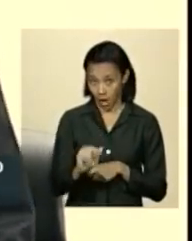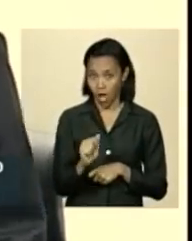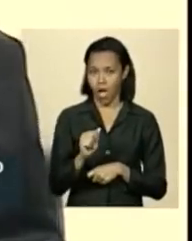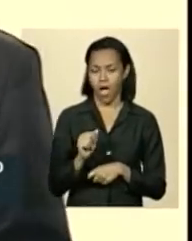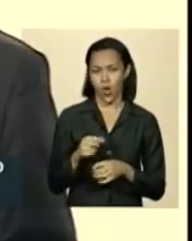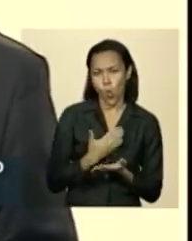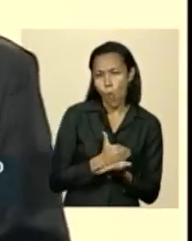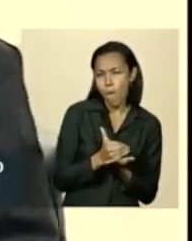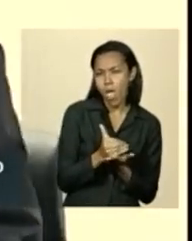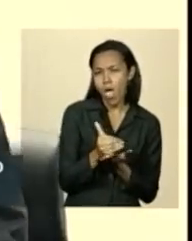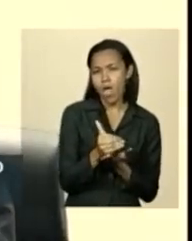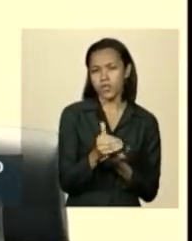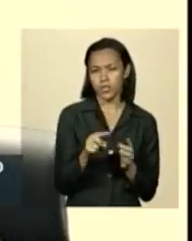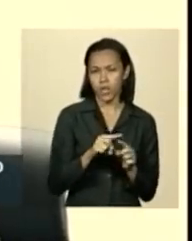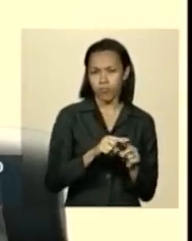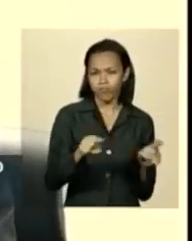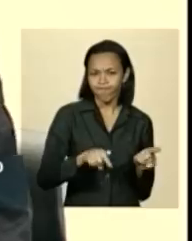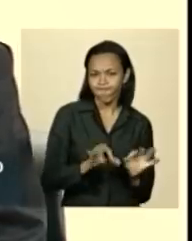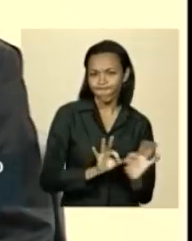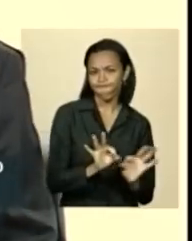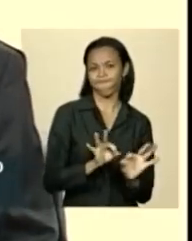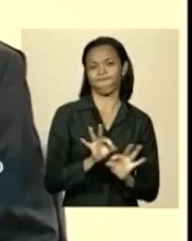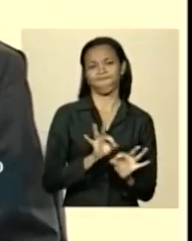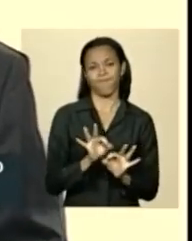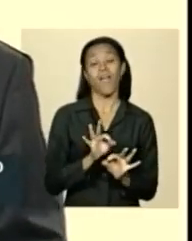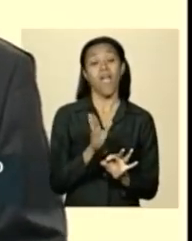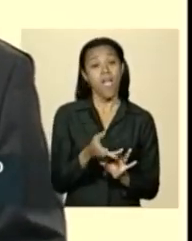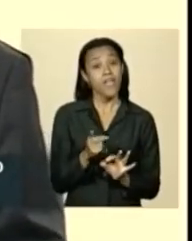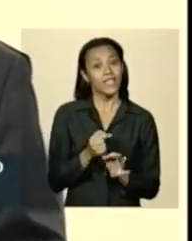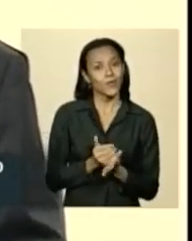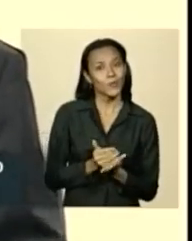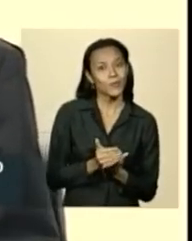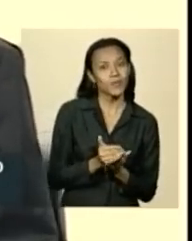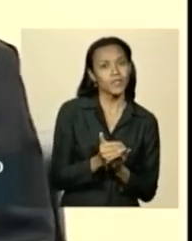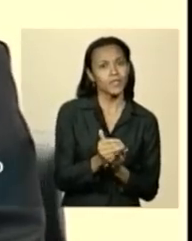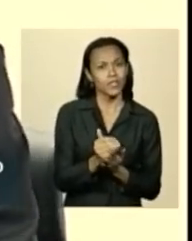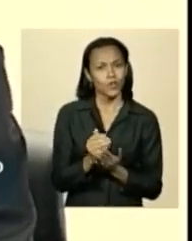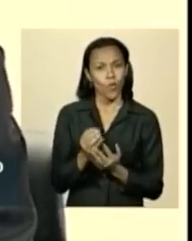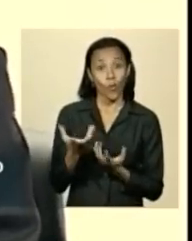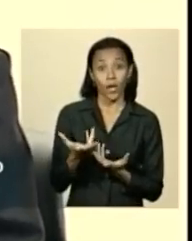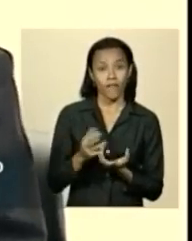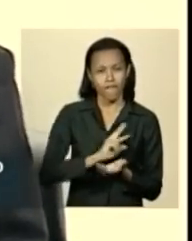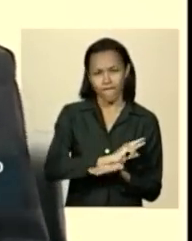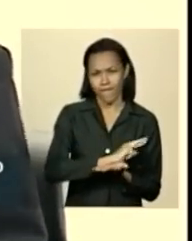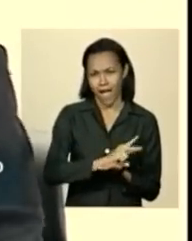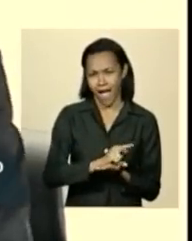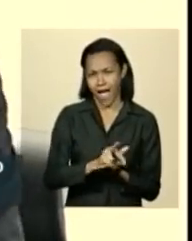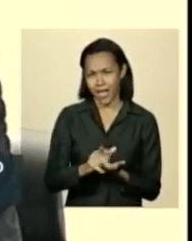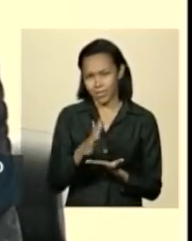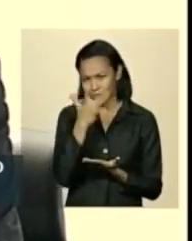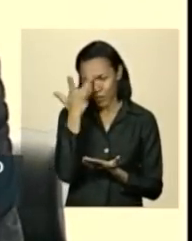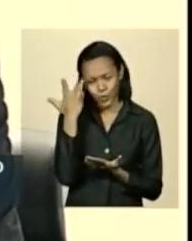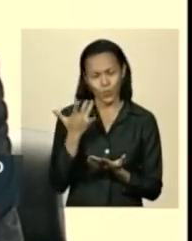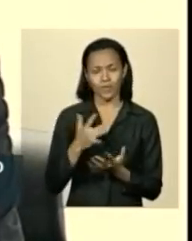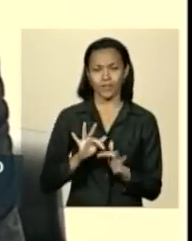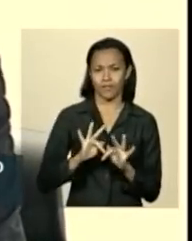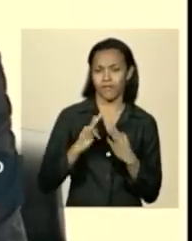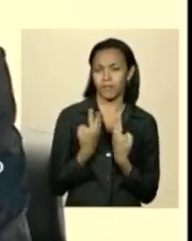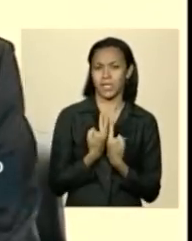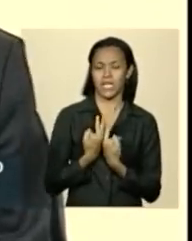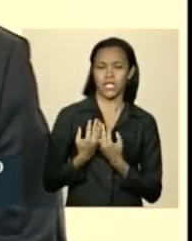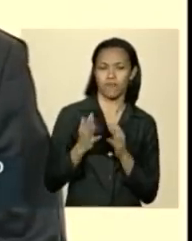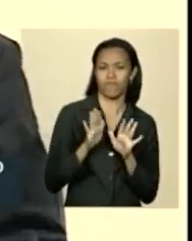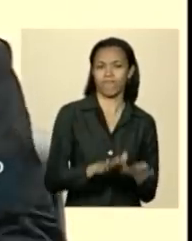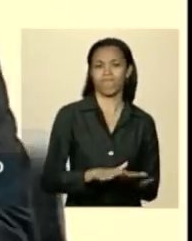assentamento ele está ali colocando né um um conjunto Novo de agricultores familiares então